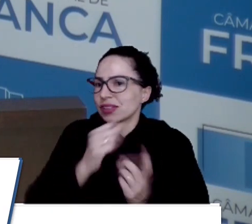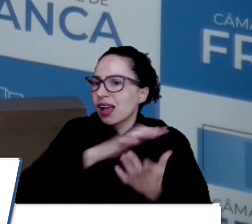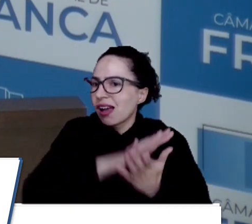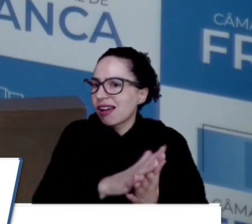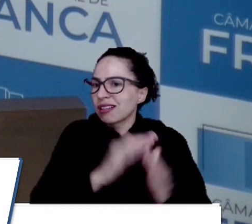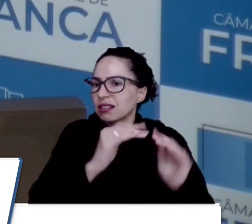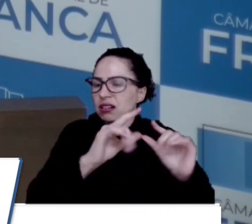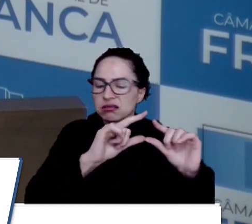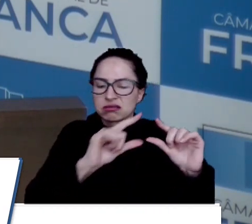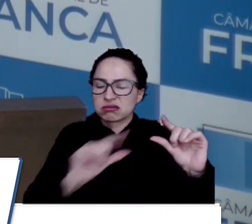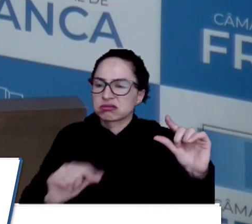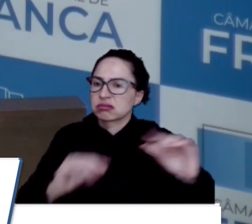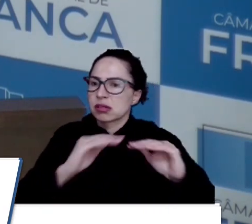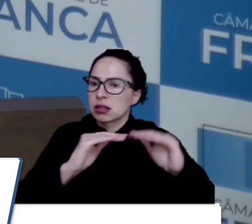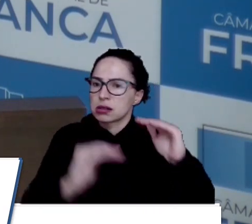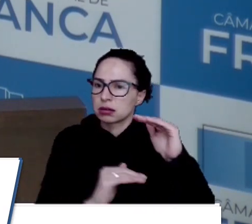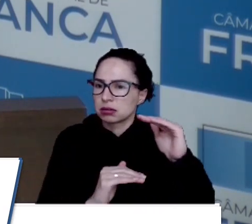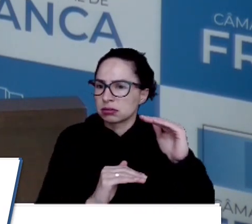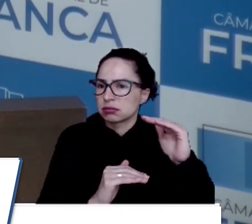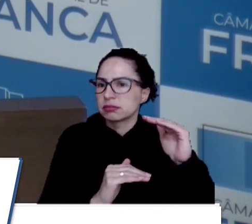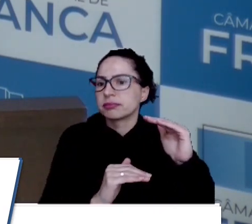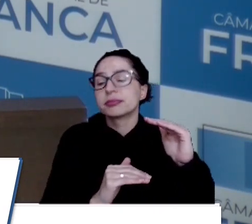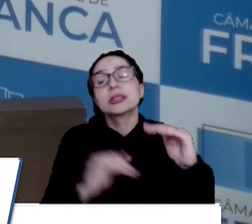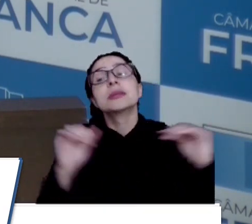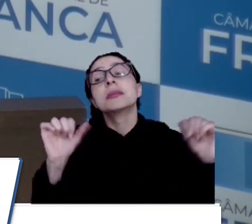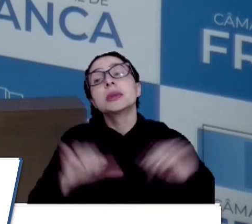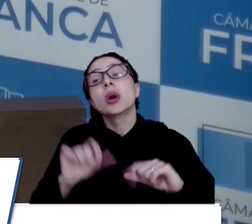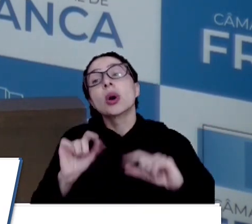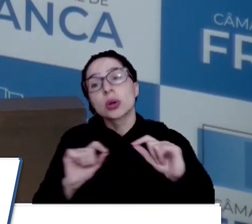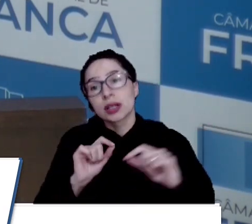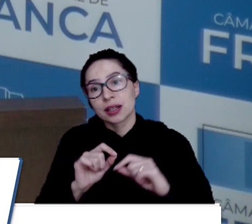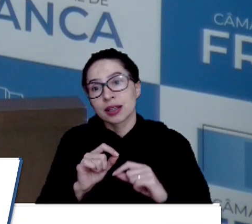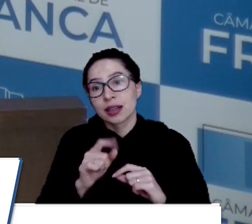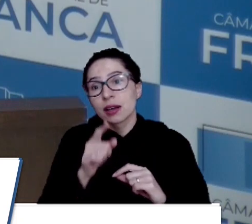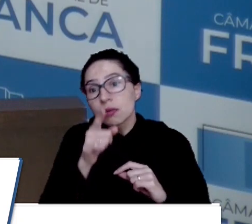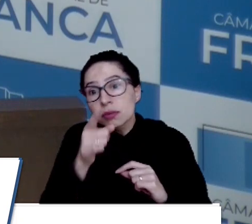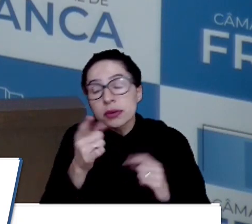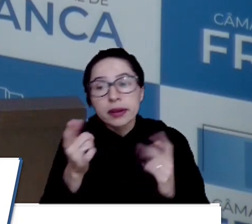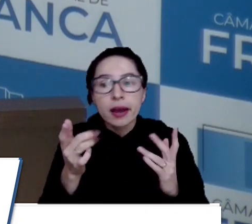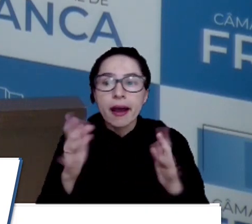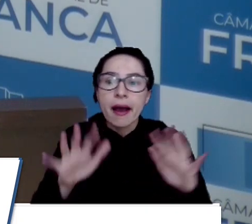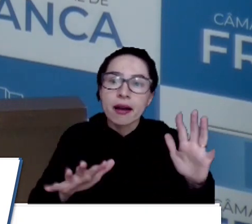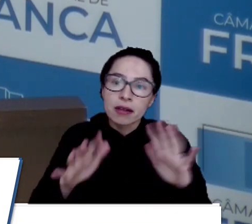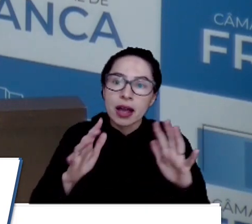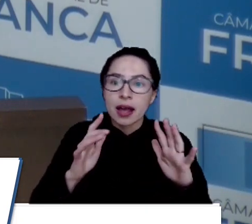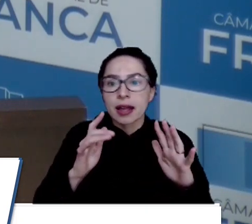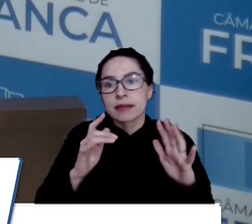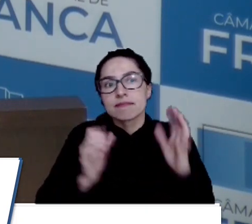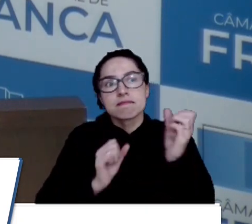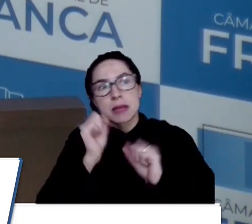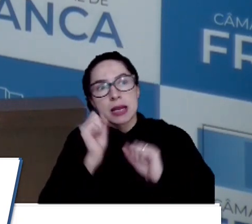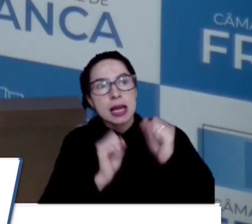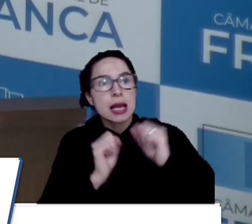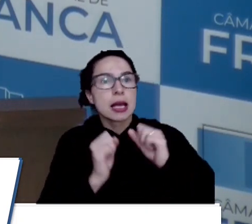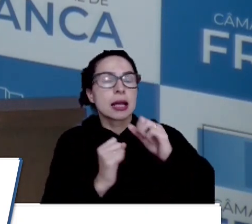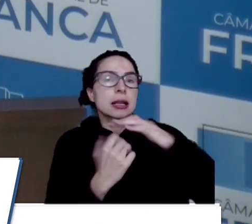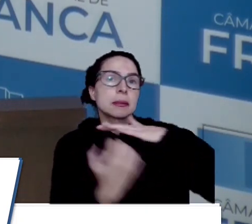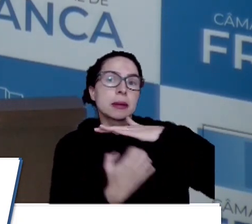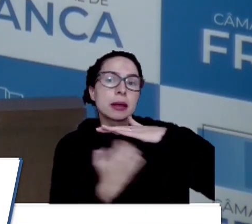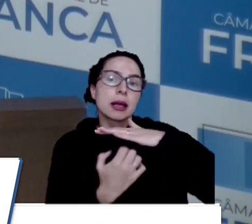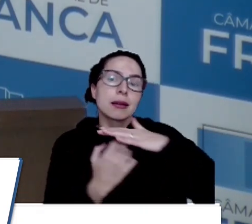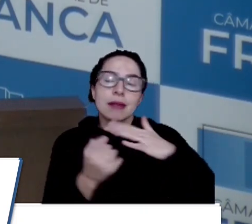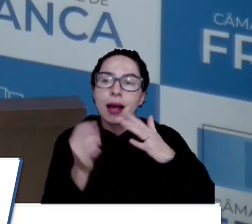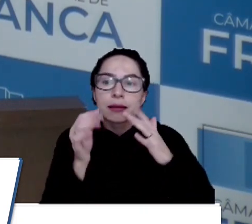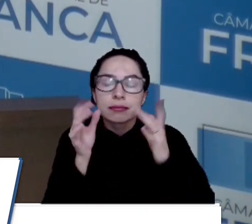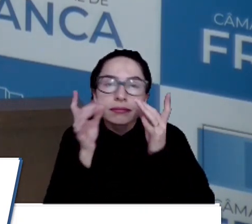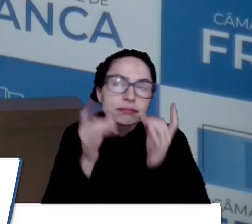regressiva. E o ainda que é pior, quero falar com você, às vezes agora ninguém está dentro de uma fábrica, não vai ouvir. Às vezes as pessoas